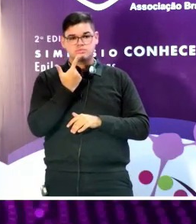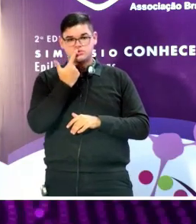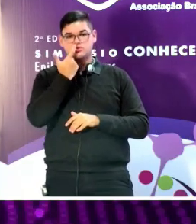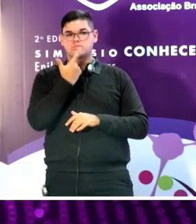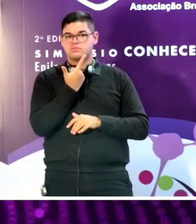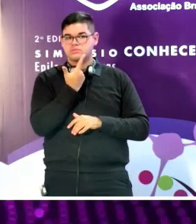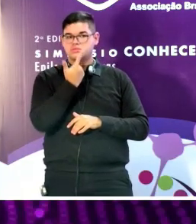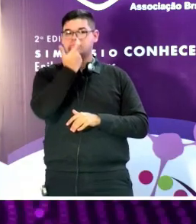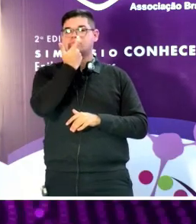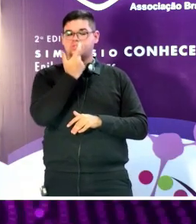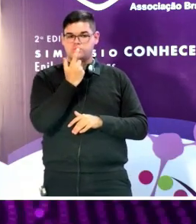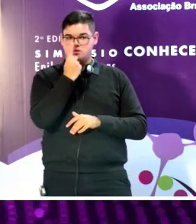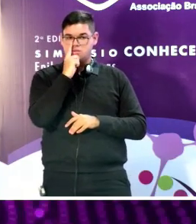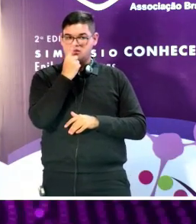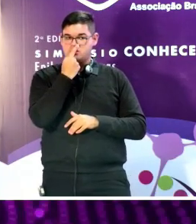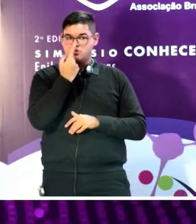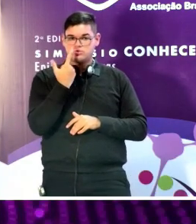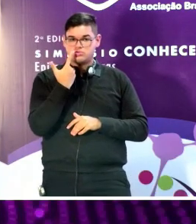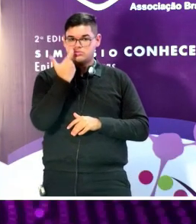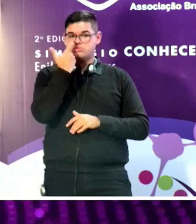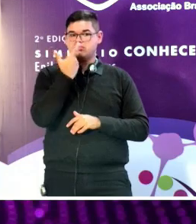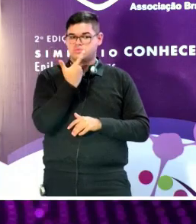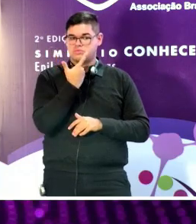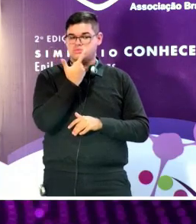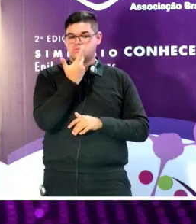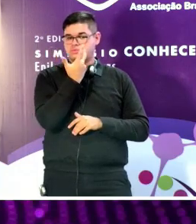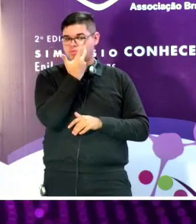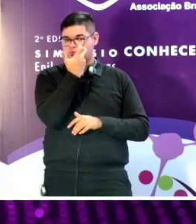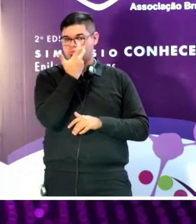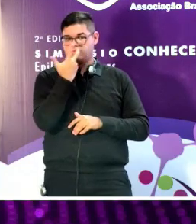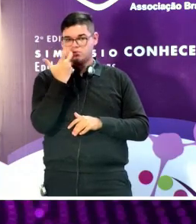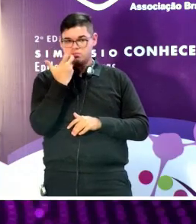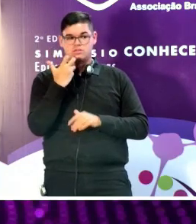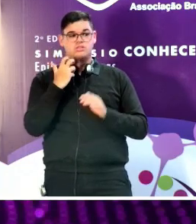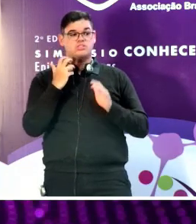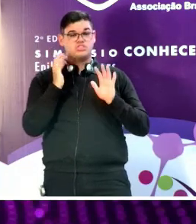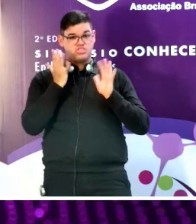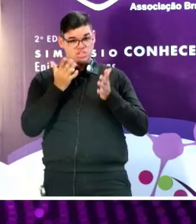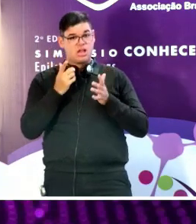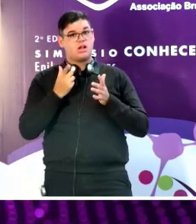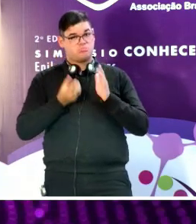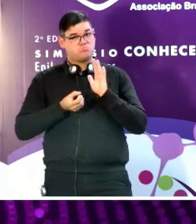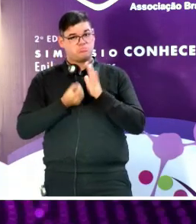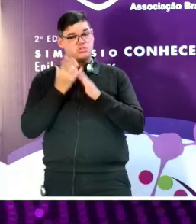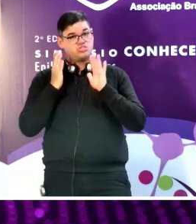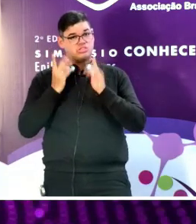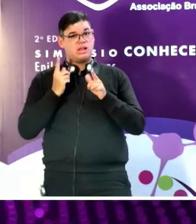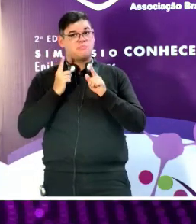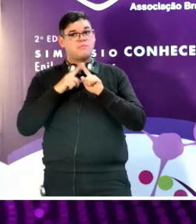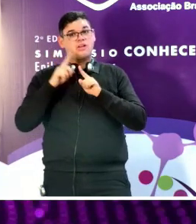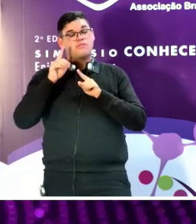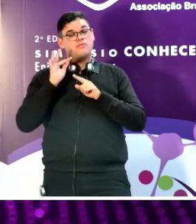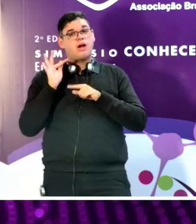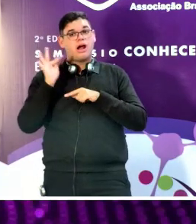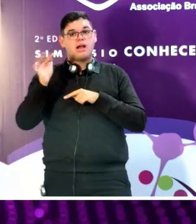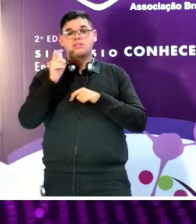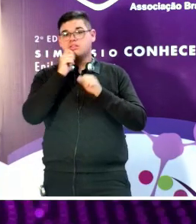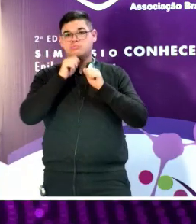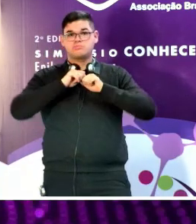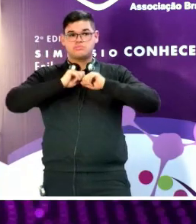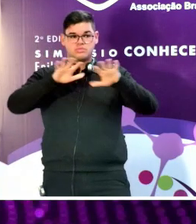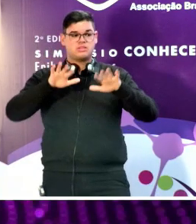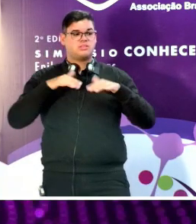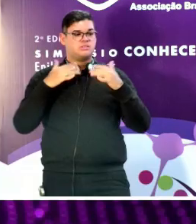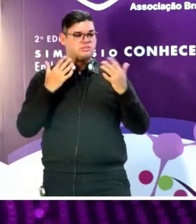pacientes com epilepsia. Então, a gente já tem um spray intranasal, está só esperando um dia que dê tudo certo. E aí está a nossa